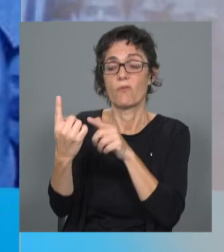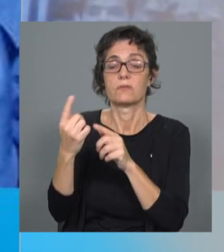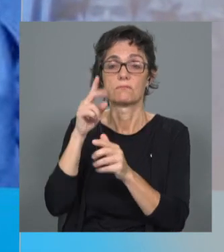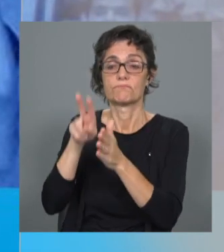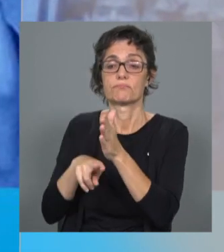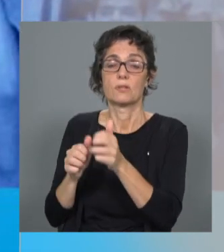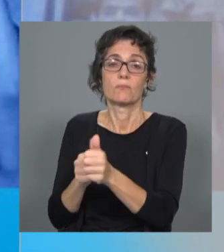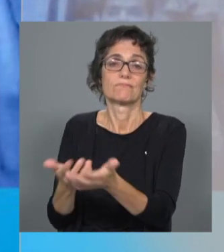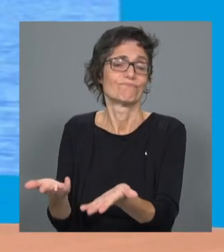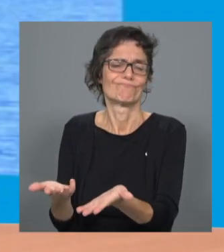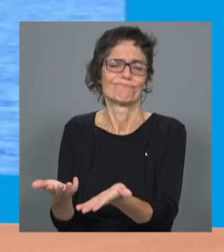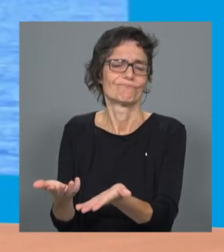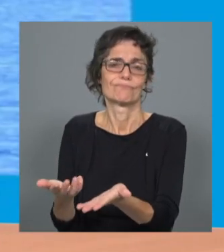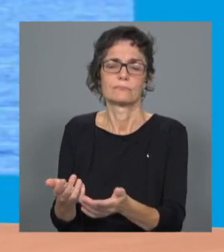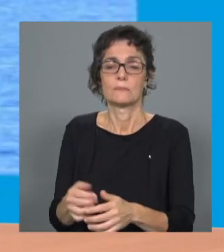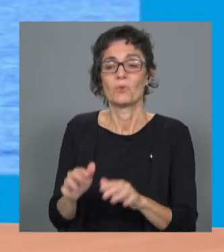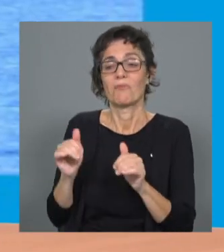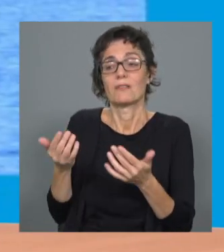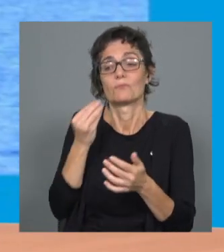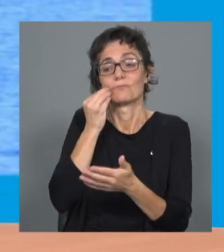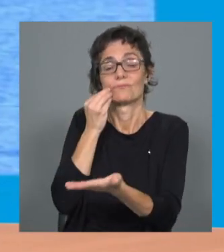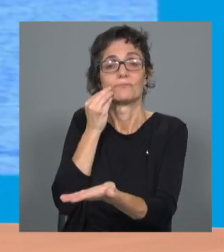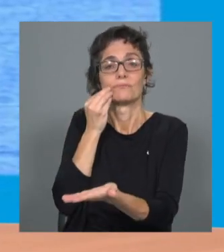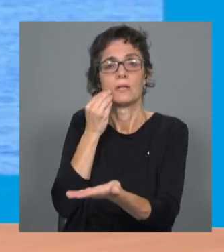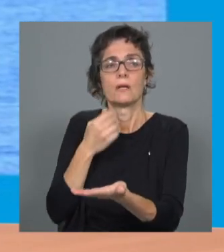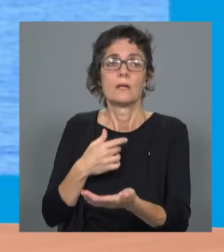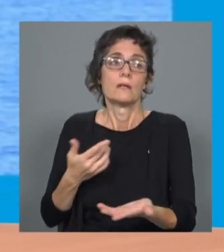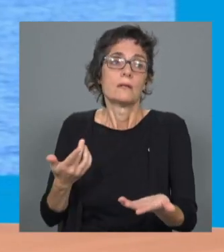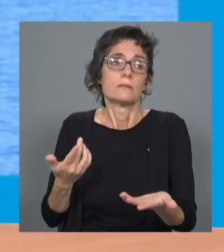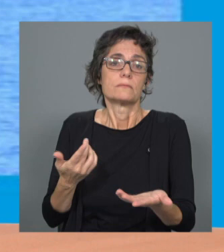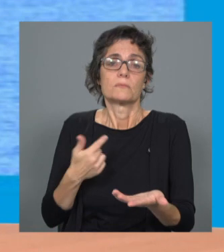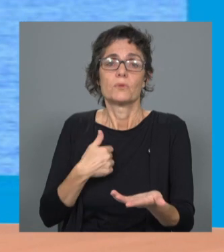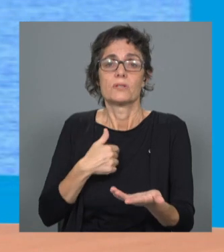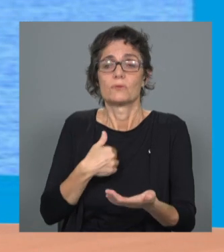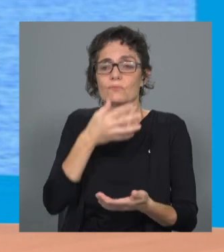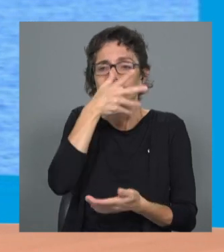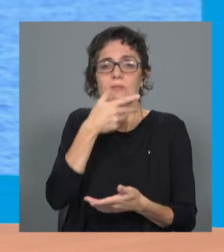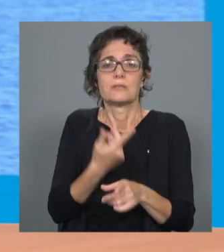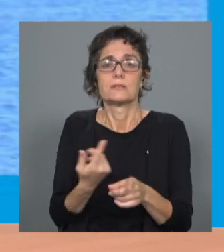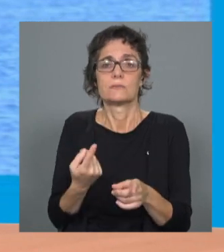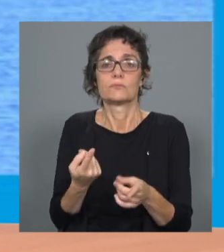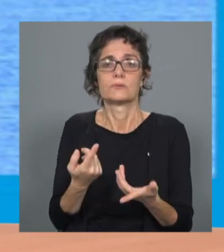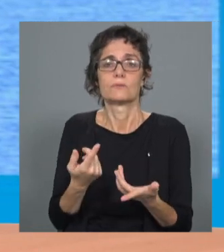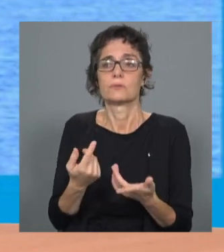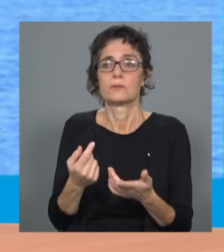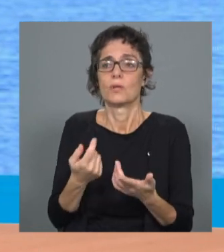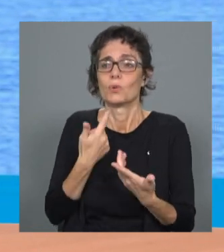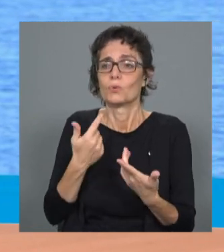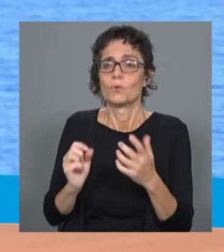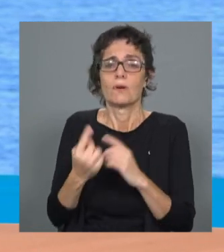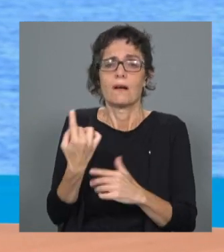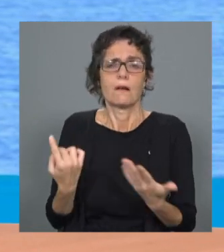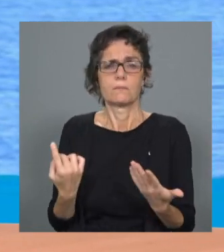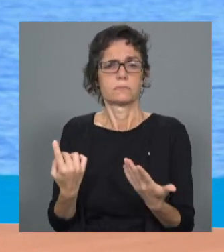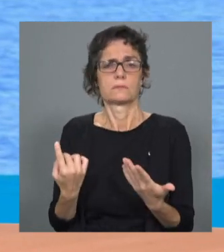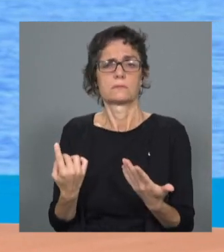possível. E fiquei muito chocado porque foi tudo muito rápido. Para mim a parte da partida do meu